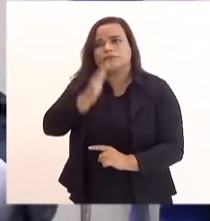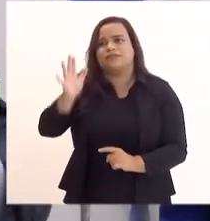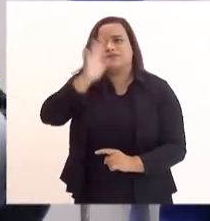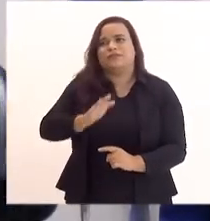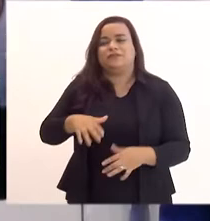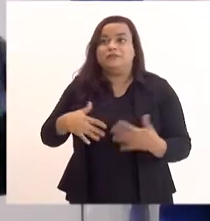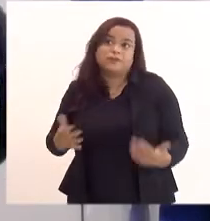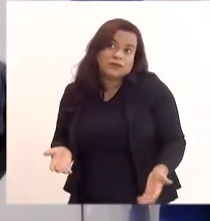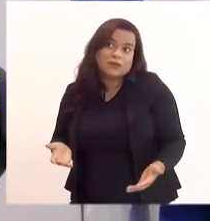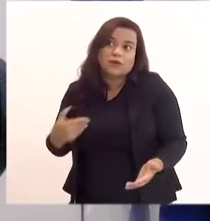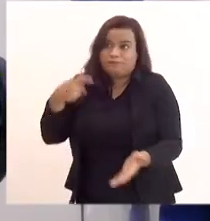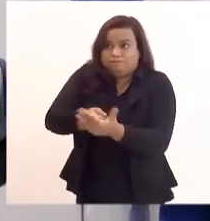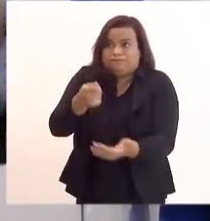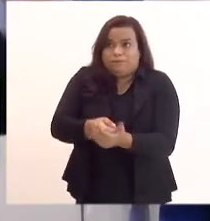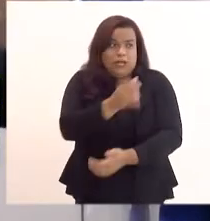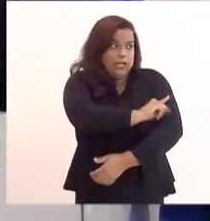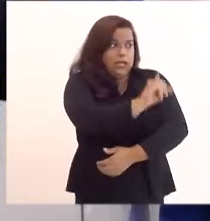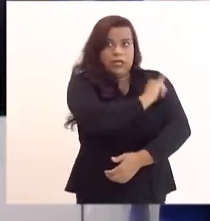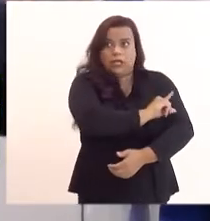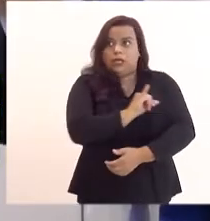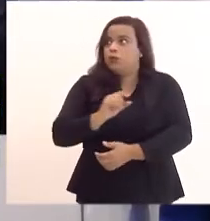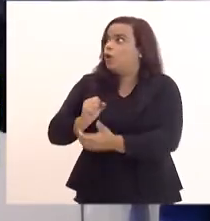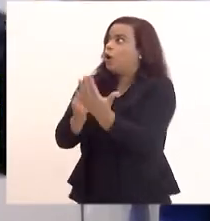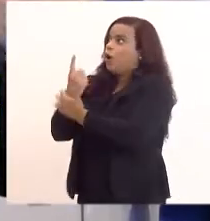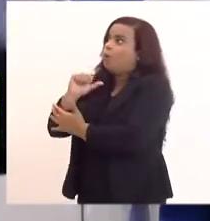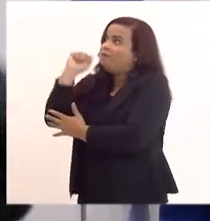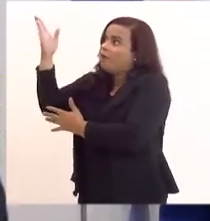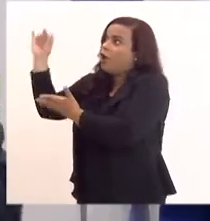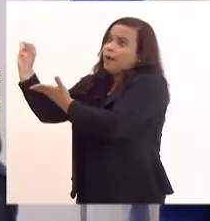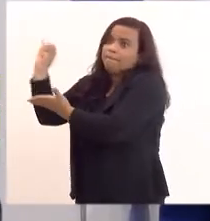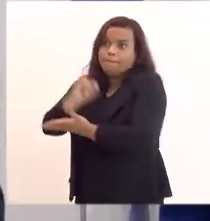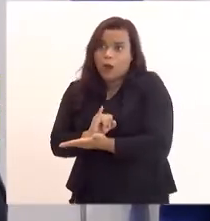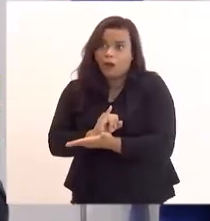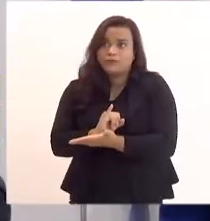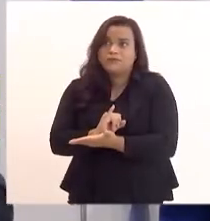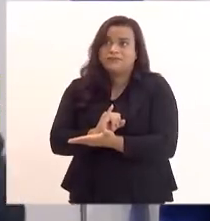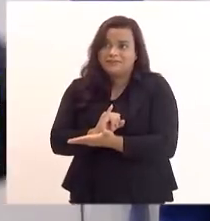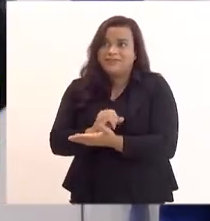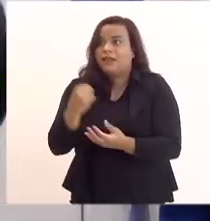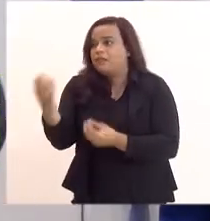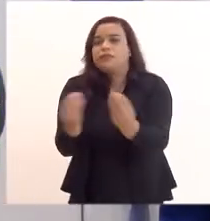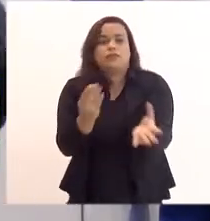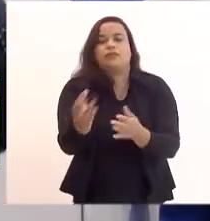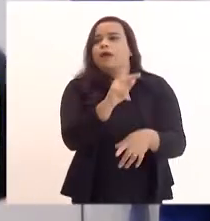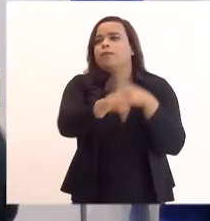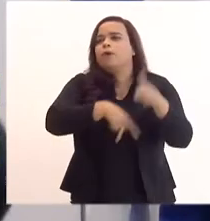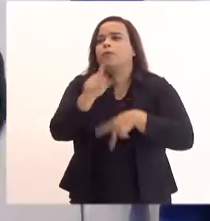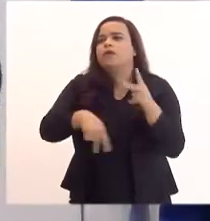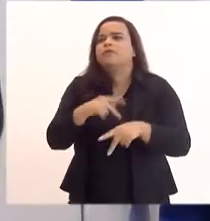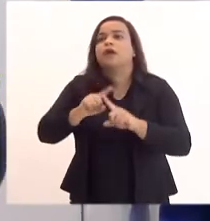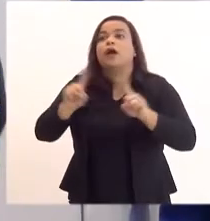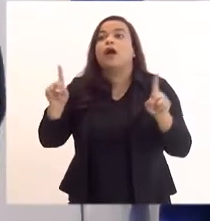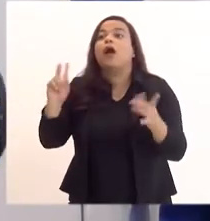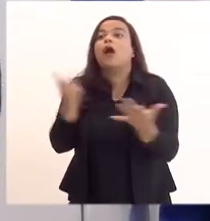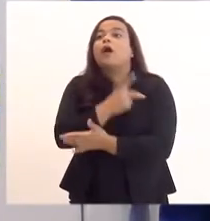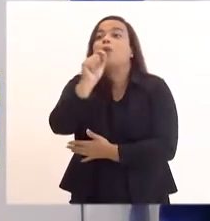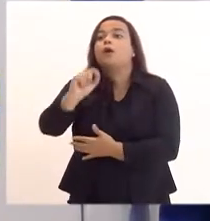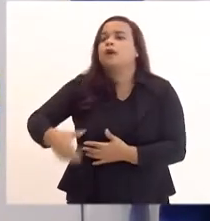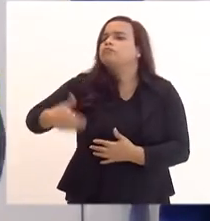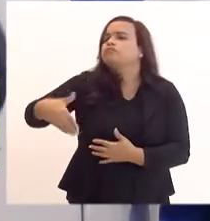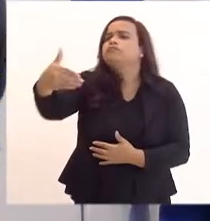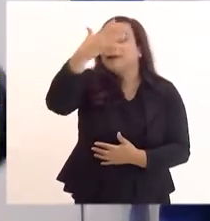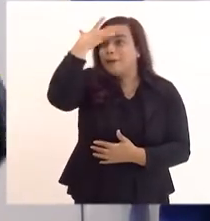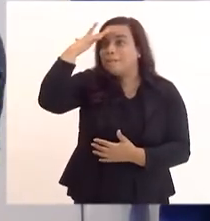produto para dar para a população. E amanhã nós vamos ter o Brasil inteiro no Estado do Rio de Janeiro obrigando a Secretaria Estadual de